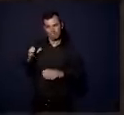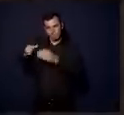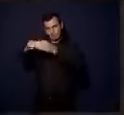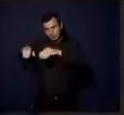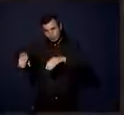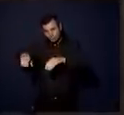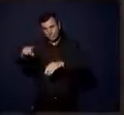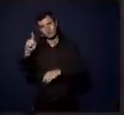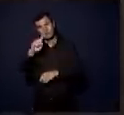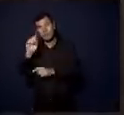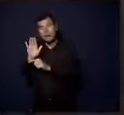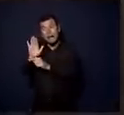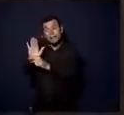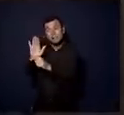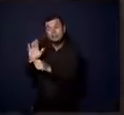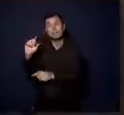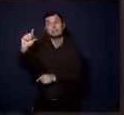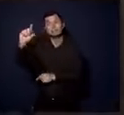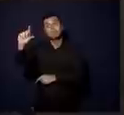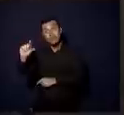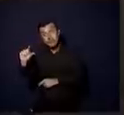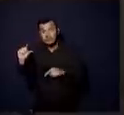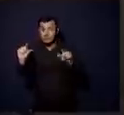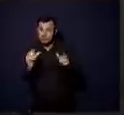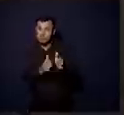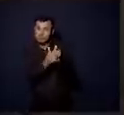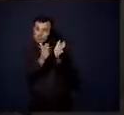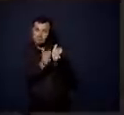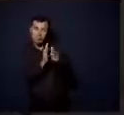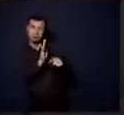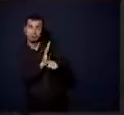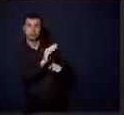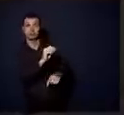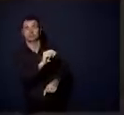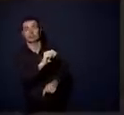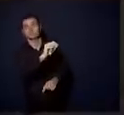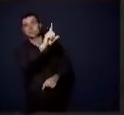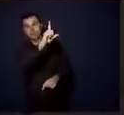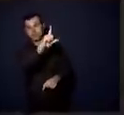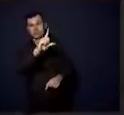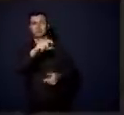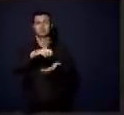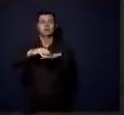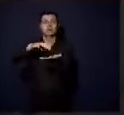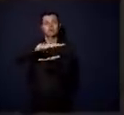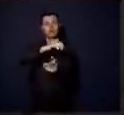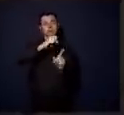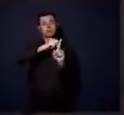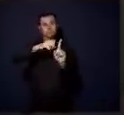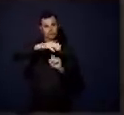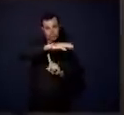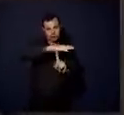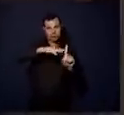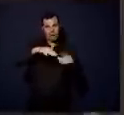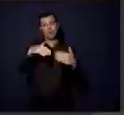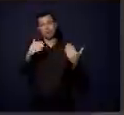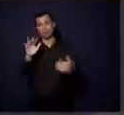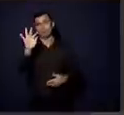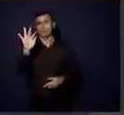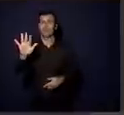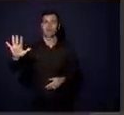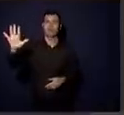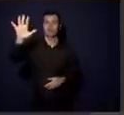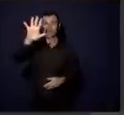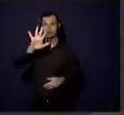vão ser menos beneficiados do que do que os mais pobres tanto do ponto de vista social quanto do ponto de vista federativo não é legal